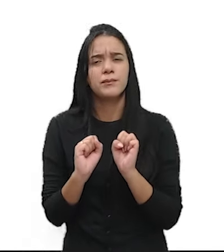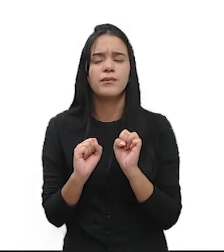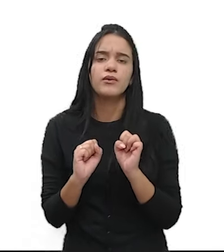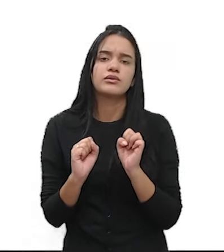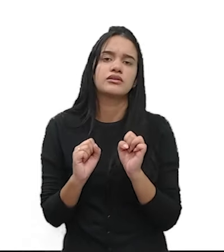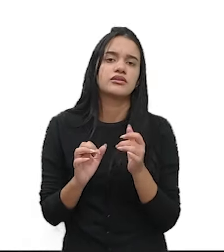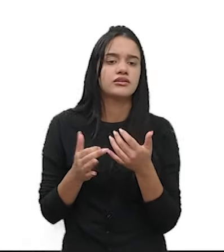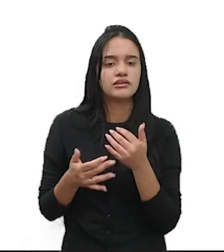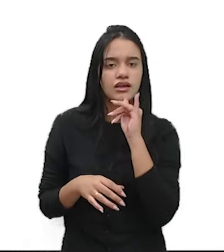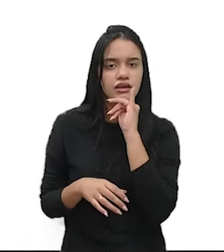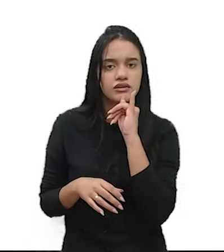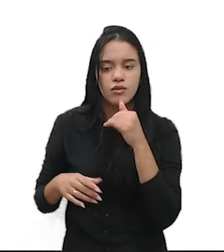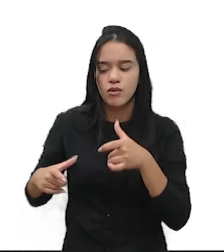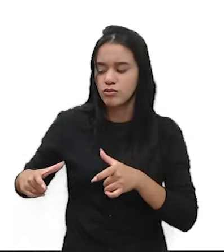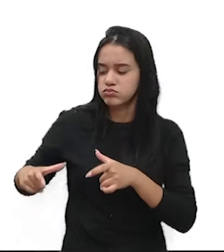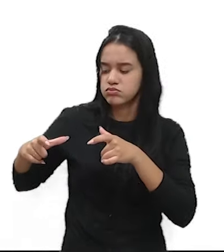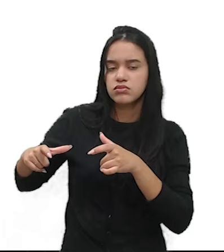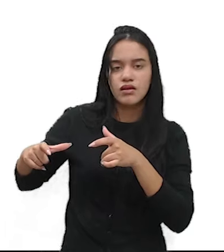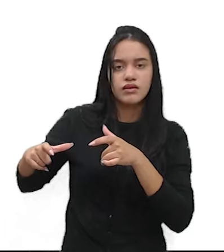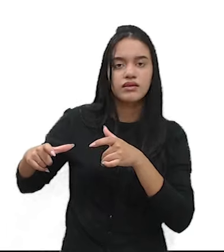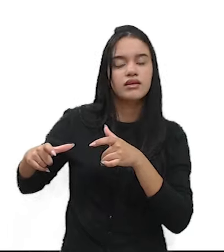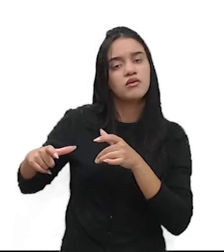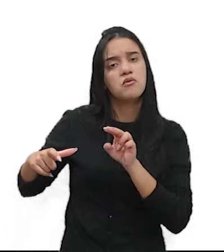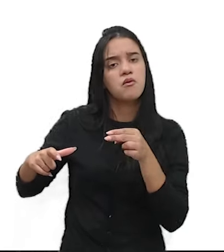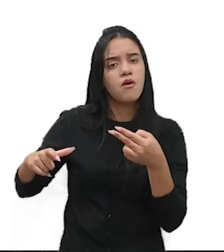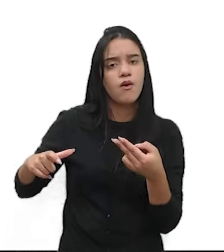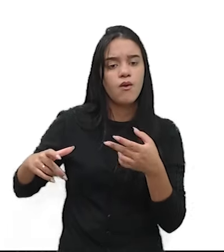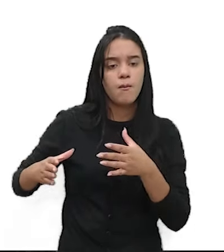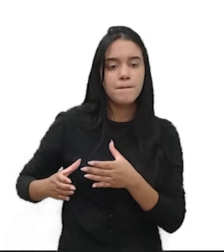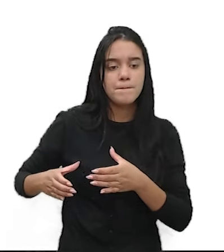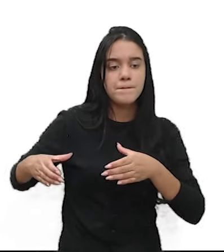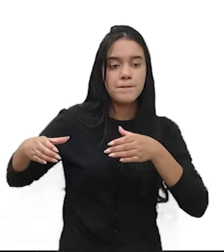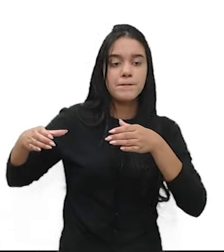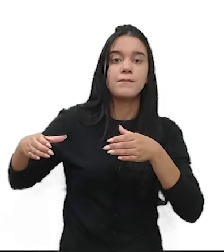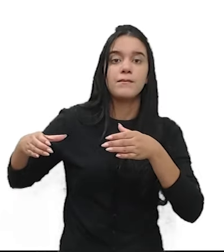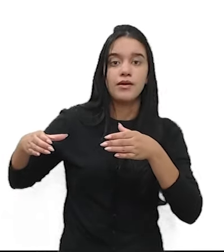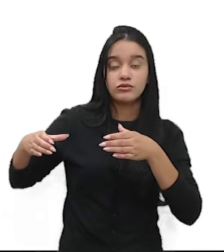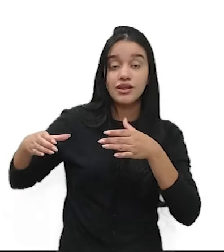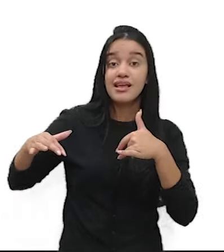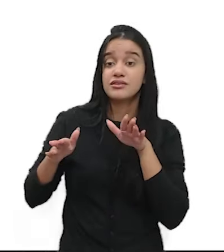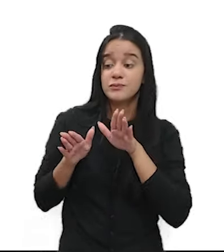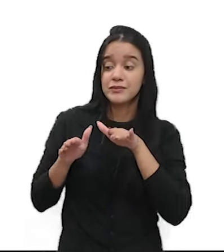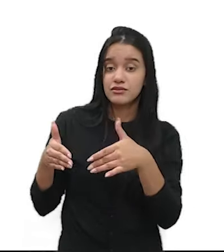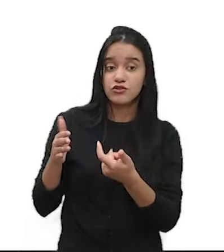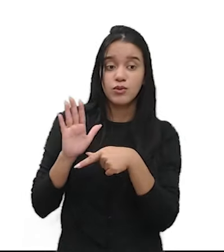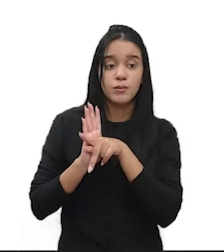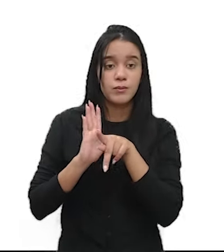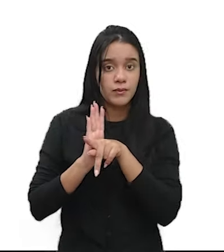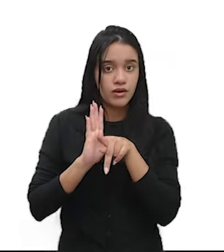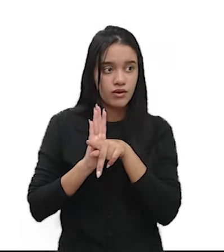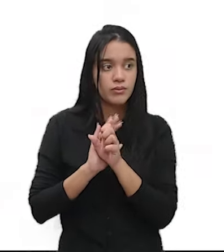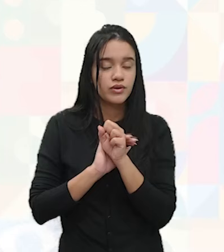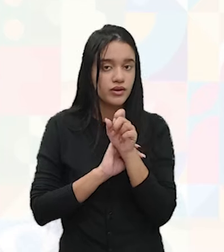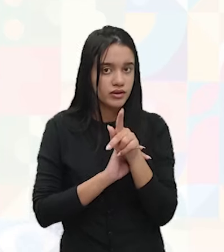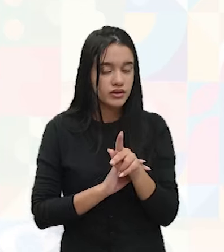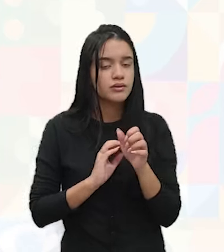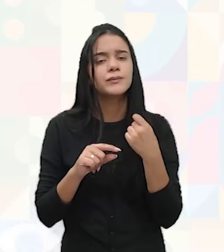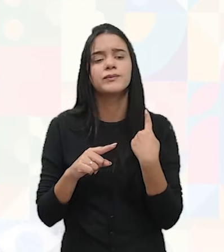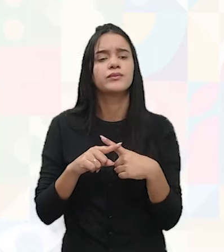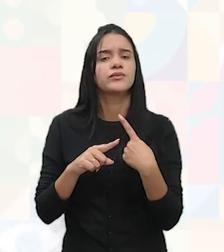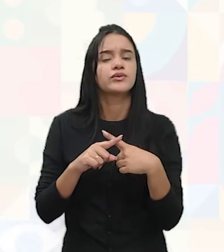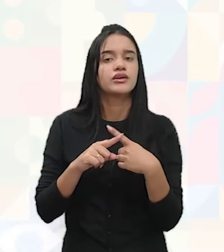tripezinho metálico pode ser um balzinho um plástico que é específico para isso não improvise tá Por quê